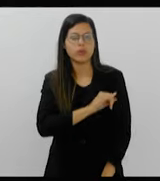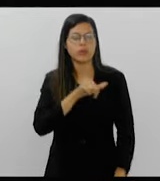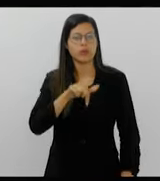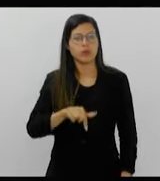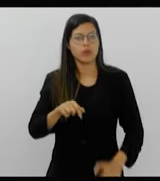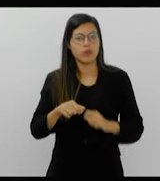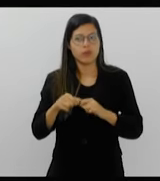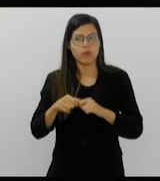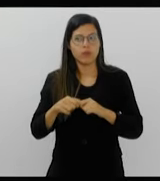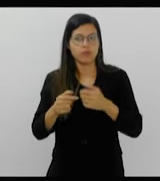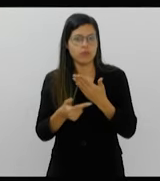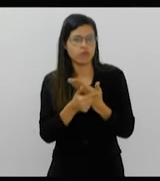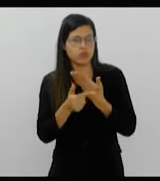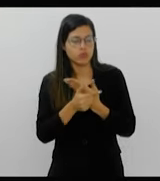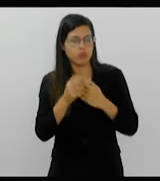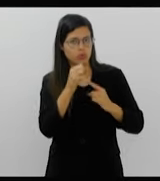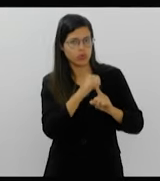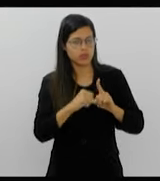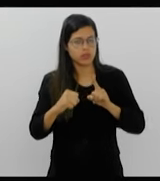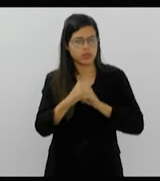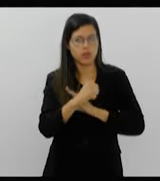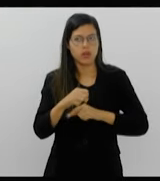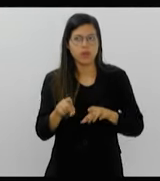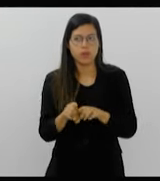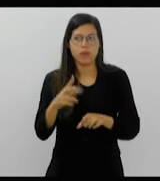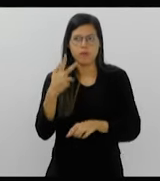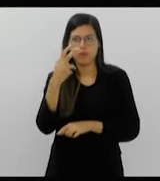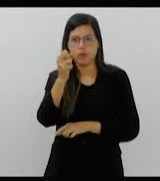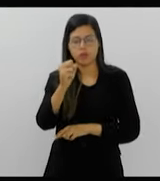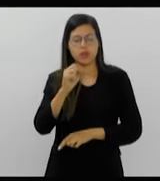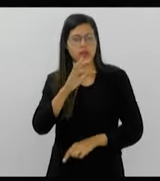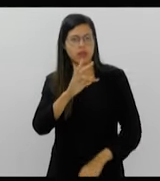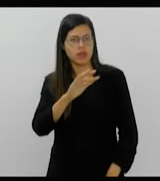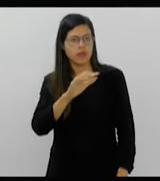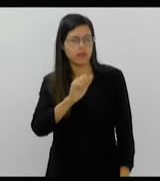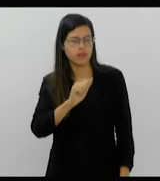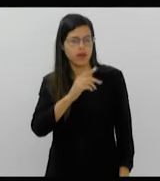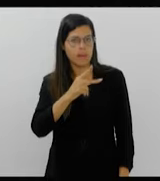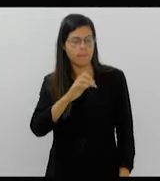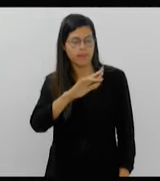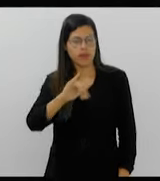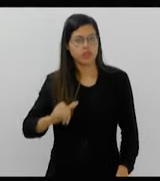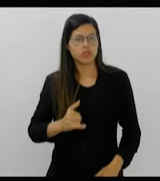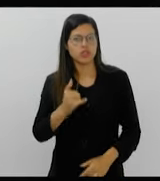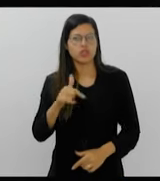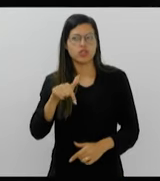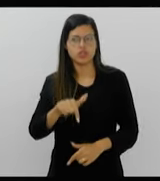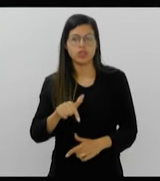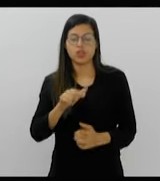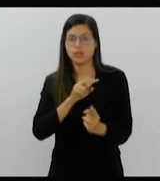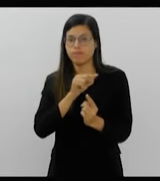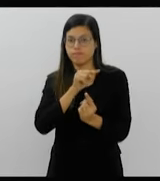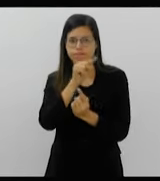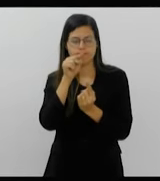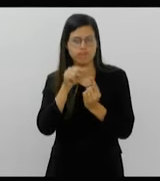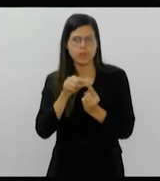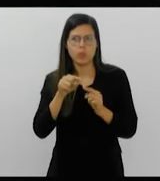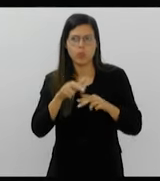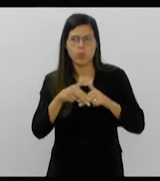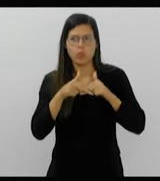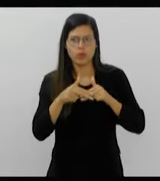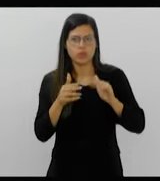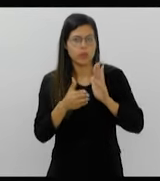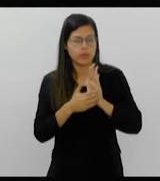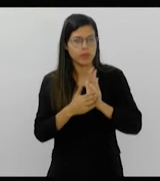sua função social, e o fortalecimento da FAPERJ caminha nesse sentido. Por isso, nossa proposição aqui